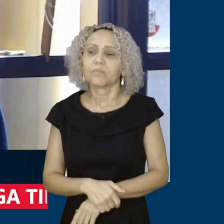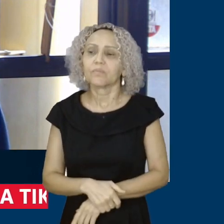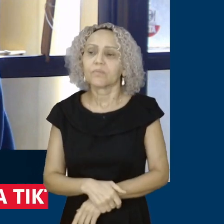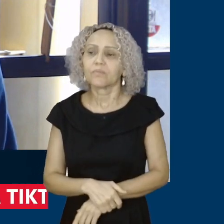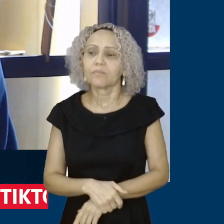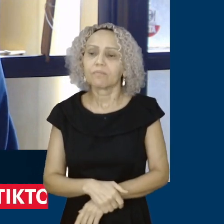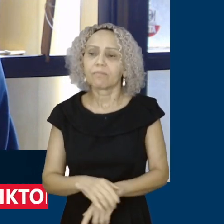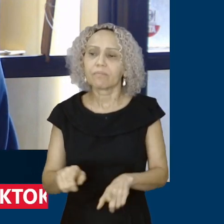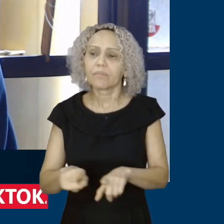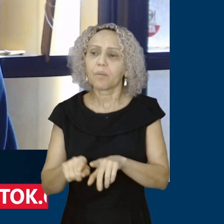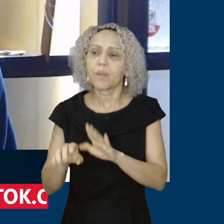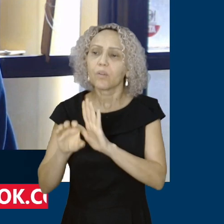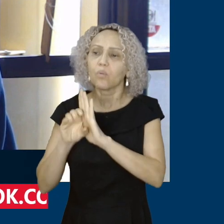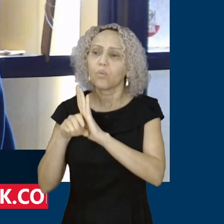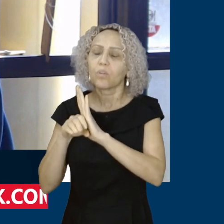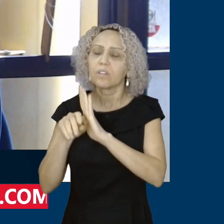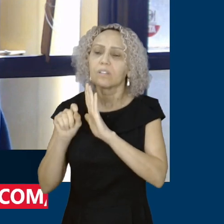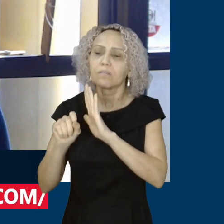o conceito da